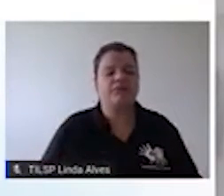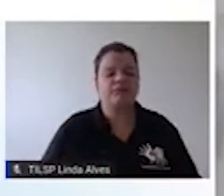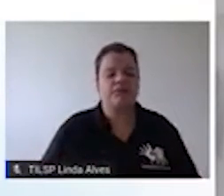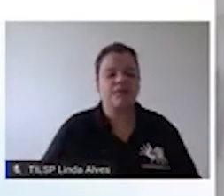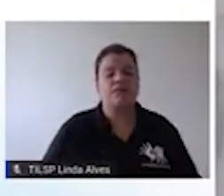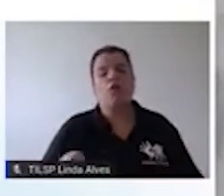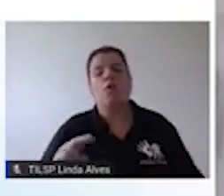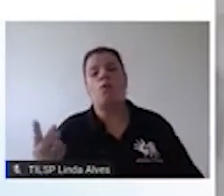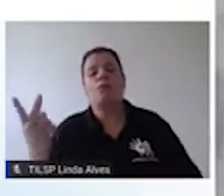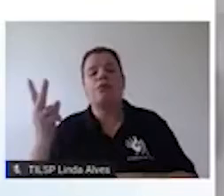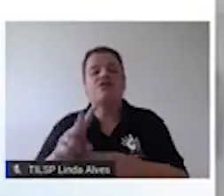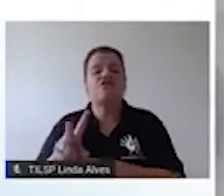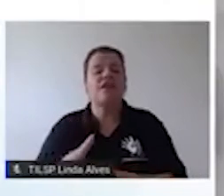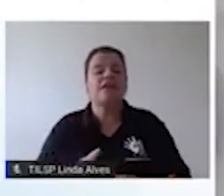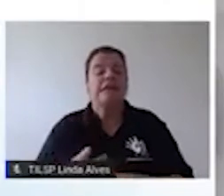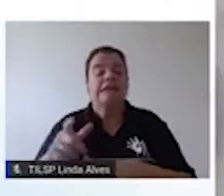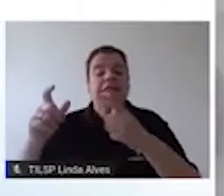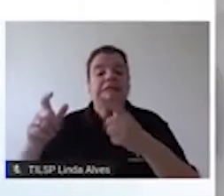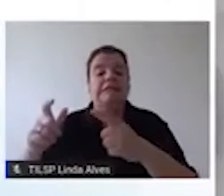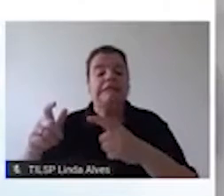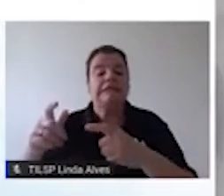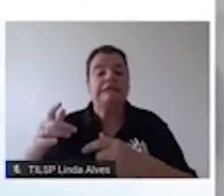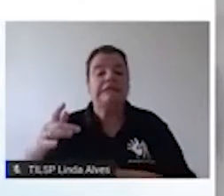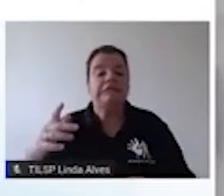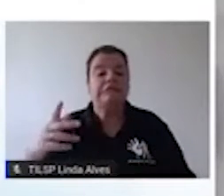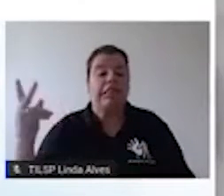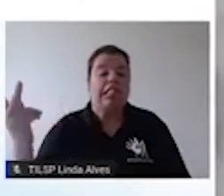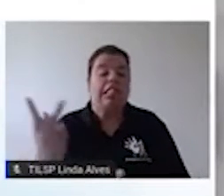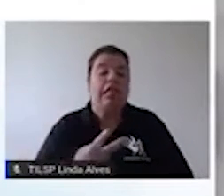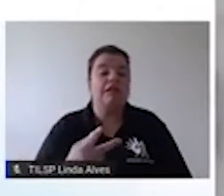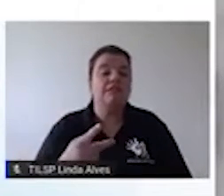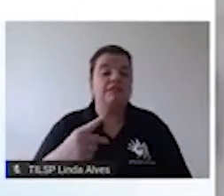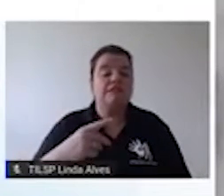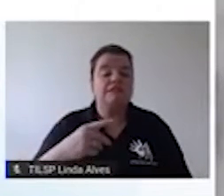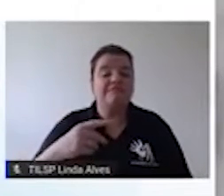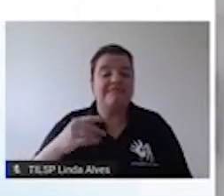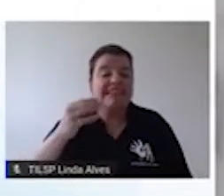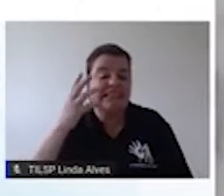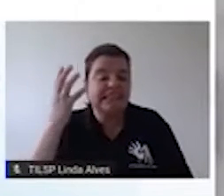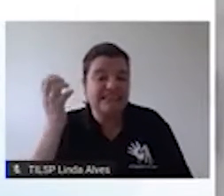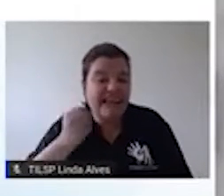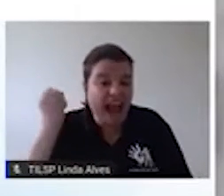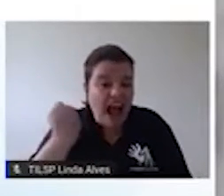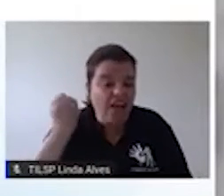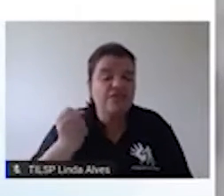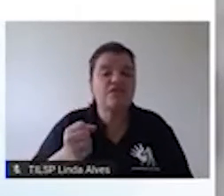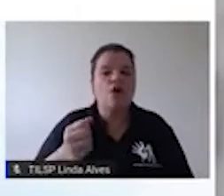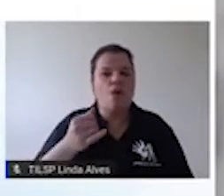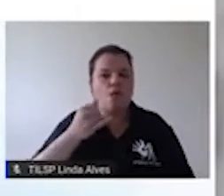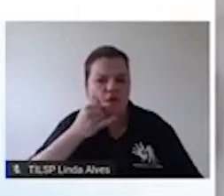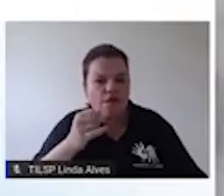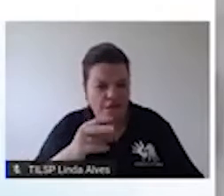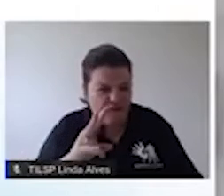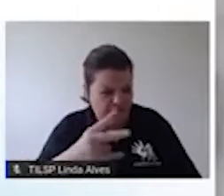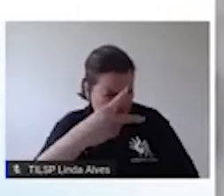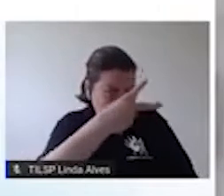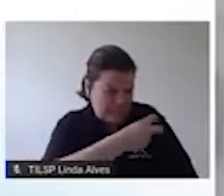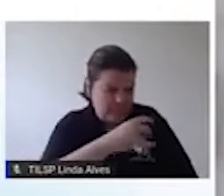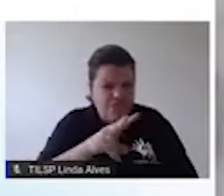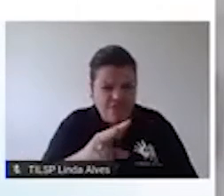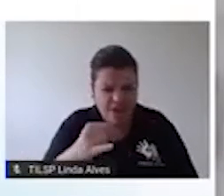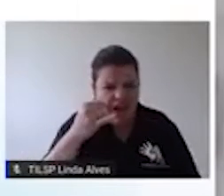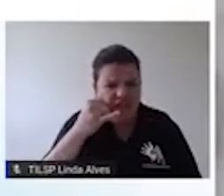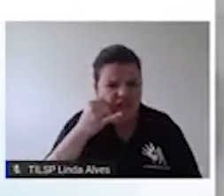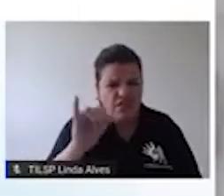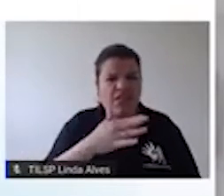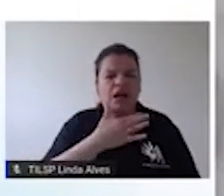casos graves, vão proteger de óbitos. Isso tudo são, digamos, perguntas que